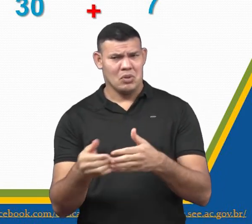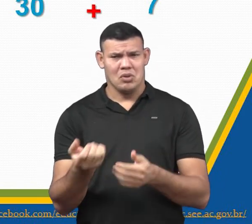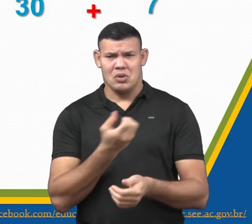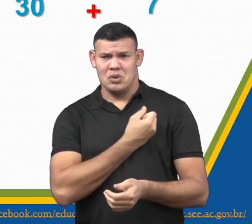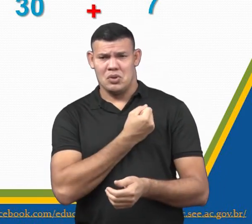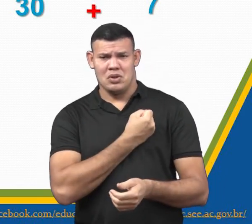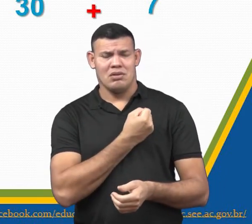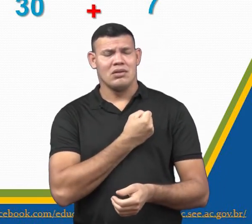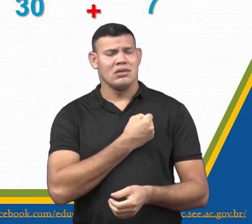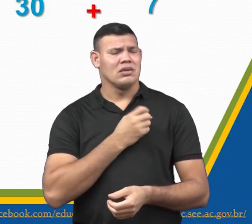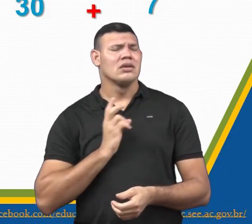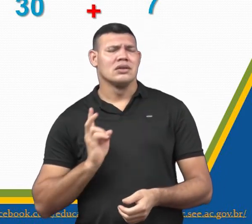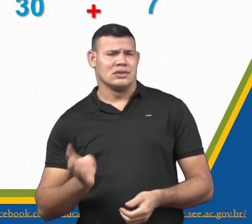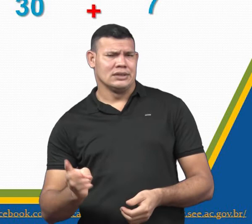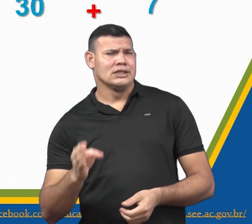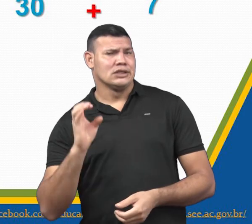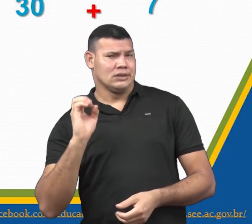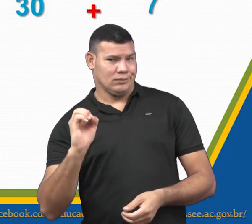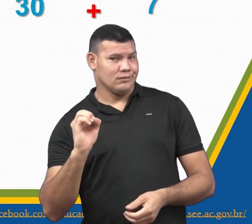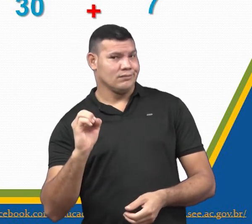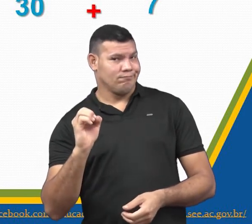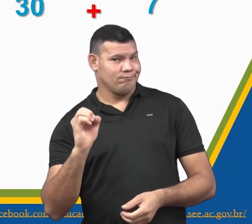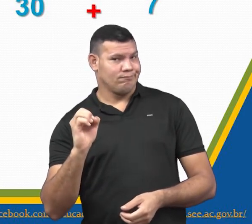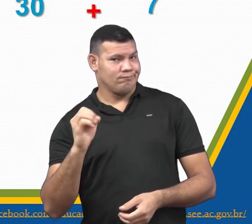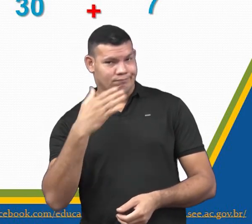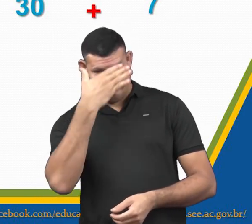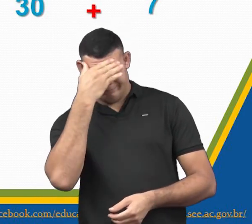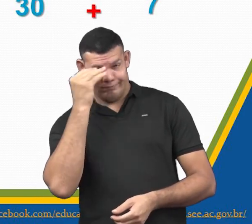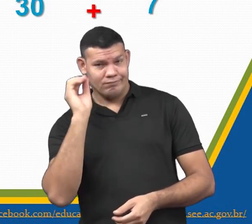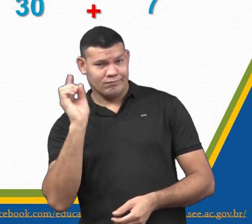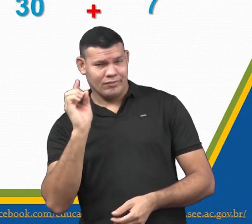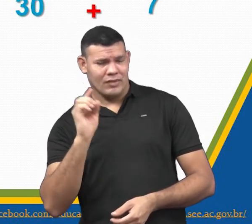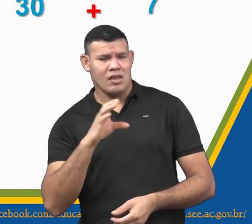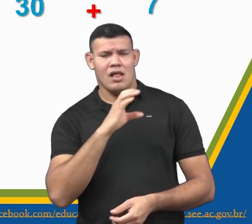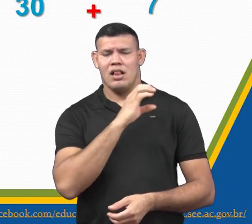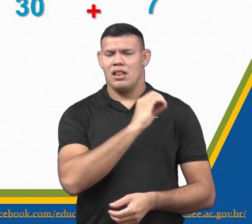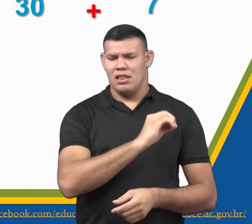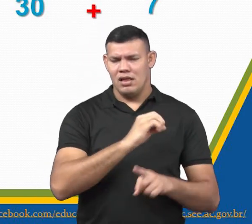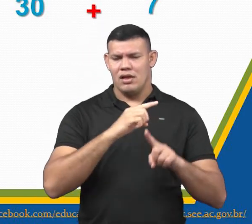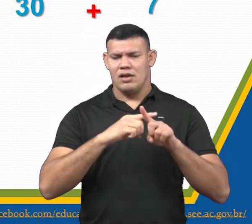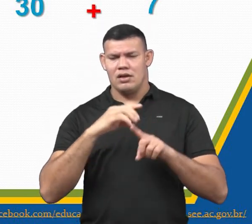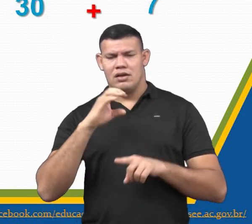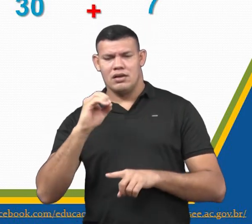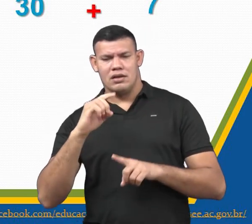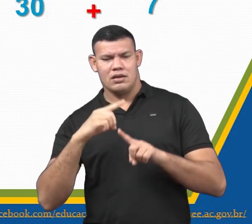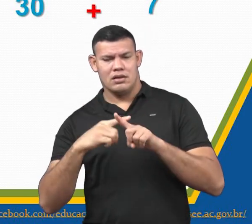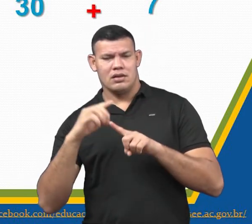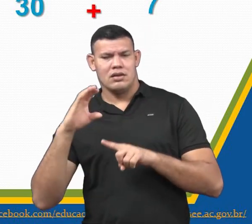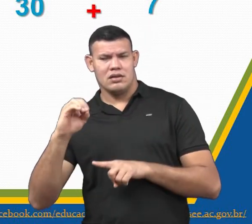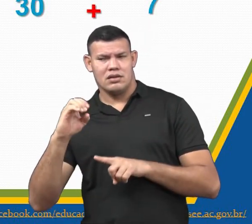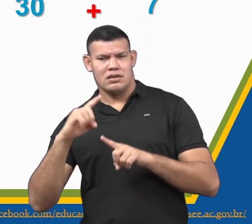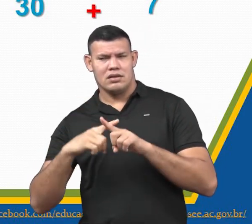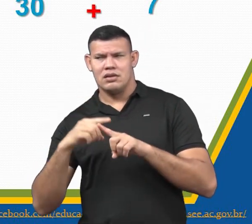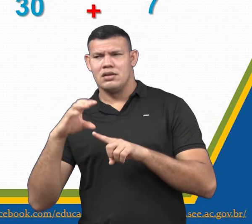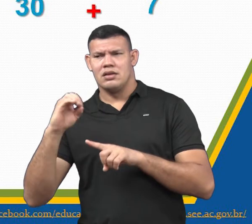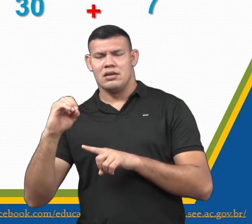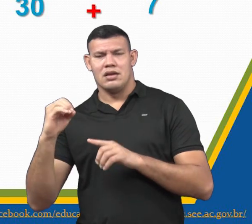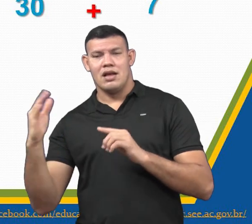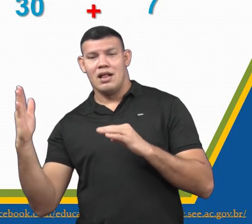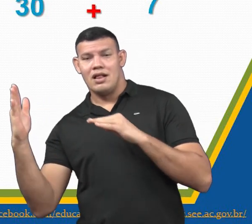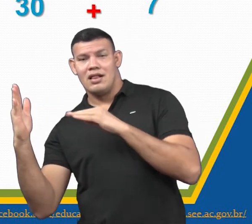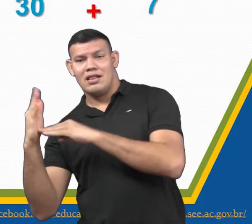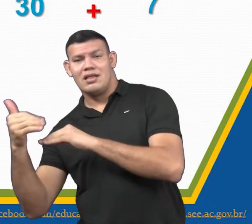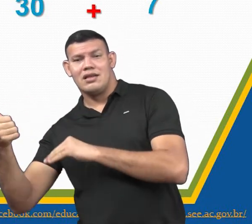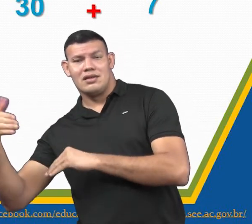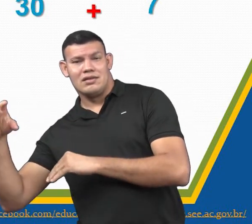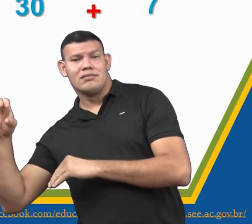algarismo vai ser sempre zero. Porque eu estou multiplicando 0 vezes 0 vezes 0 vezes 0 até 100 zeros.